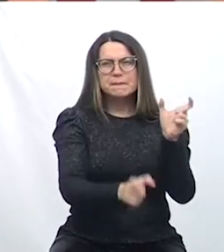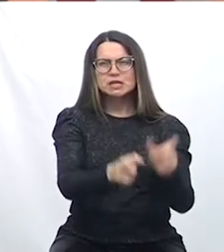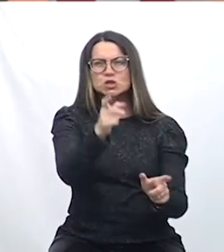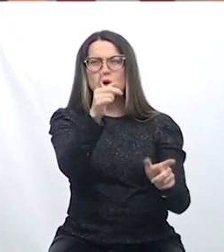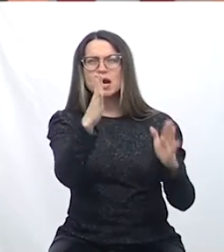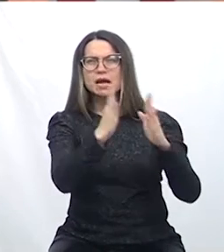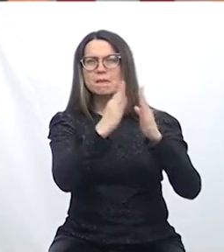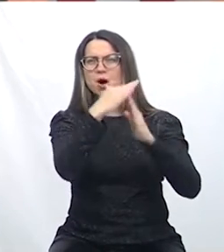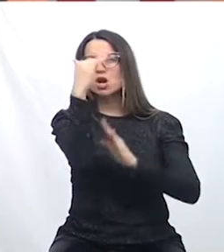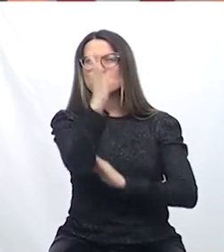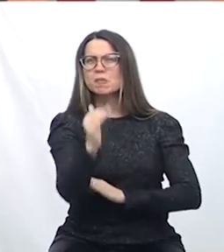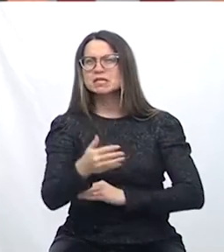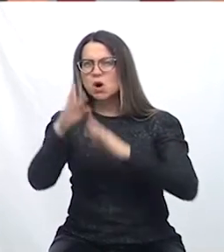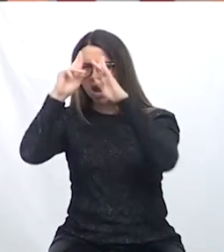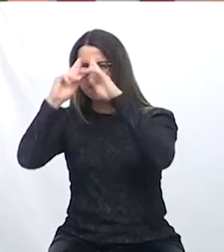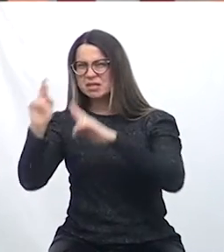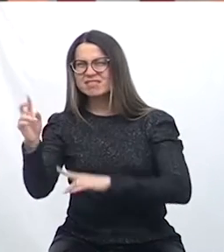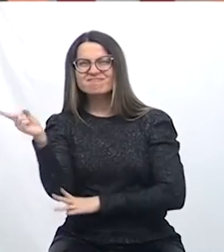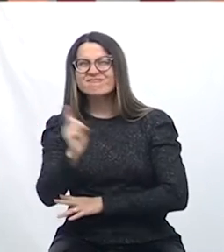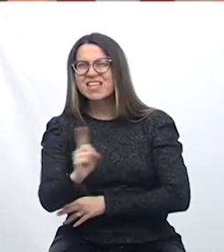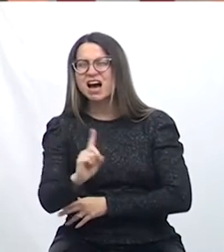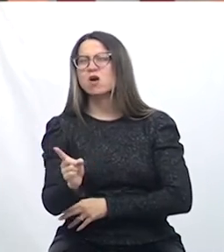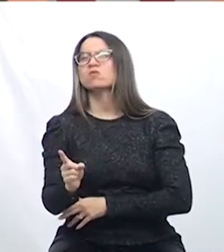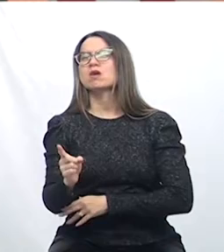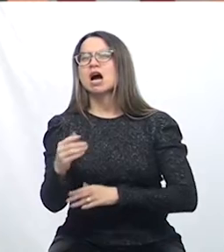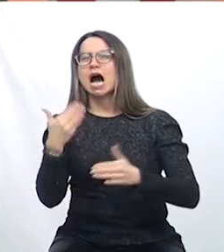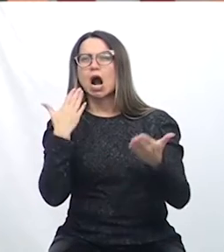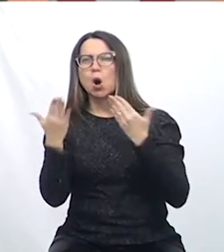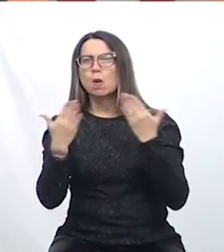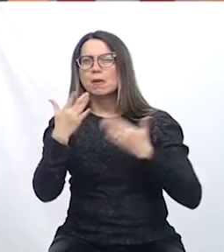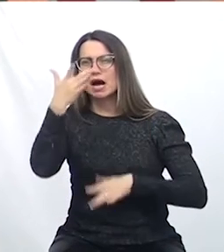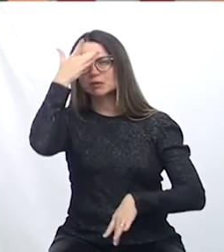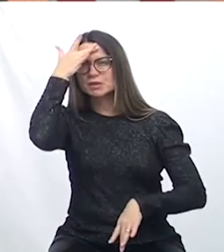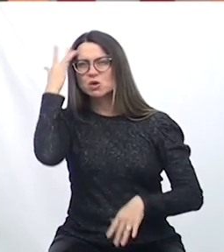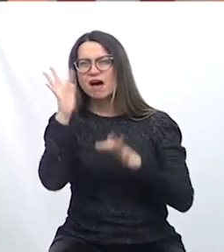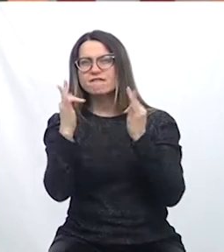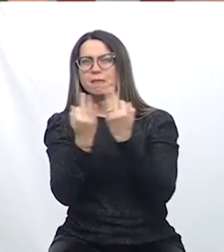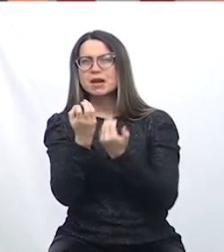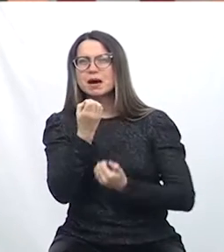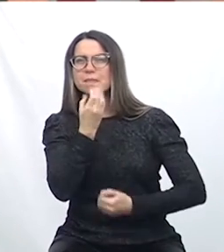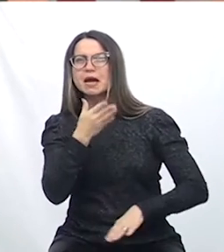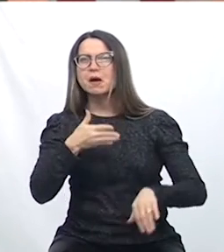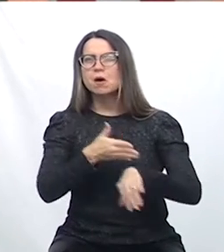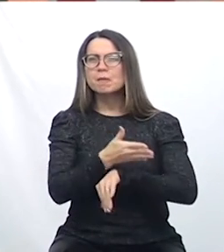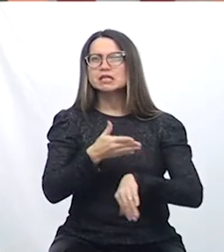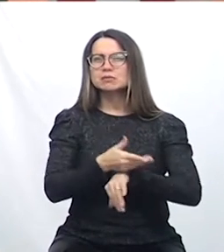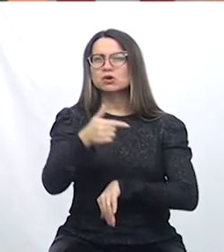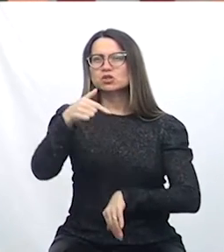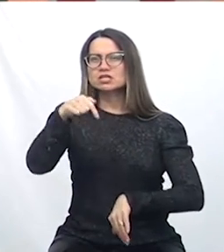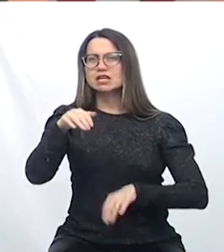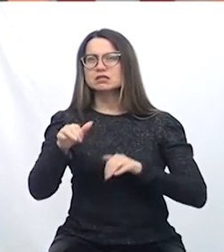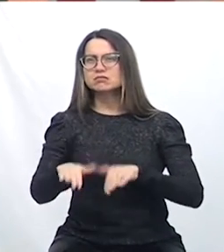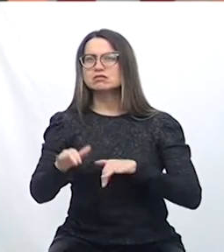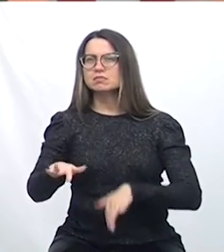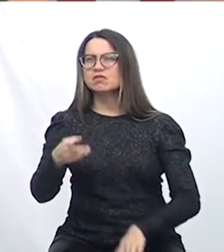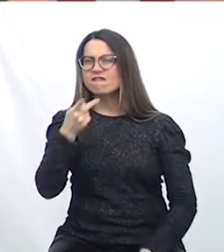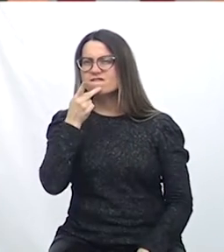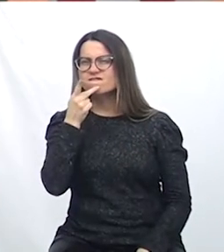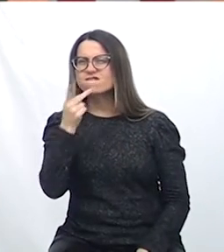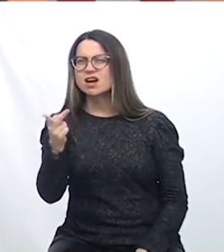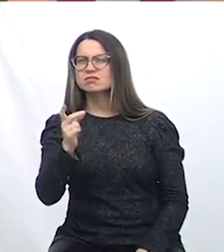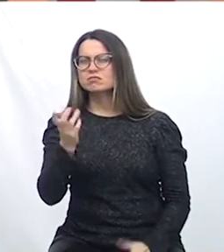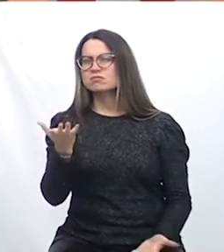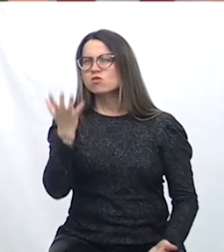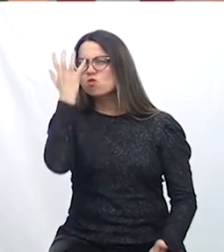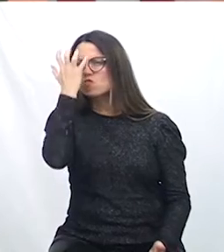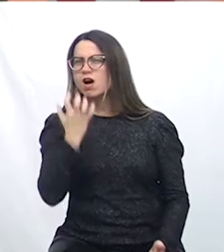ao comparar as famílias do bem que foram para a rua no dia 7 de setembro. Então deixo aqui a minha fala de repúdio a esse senhor que deveria